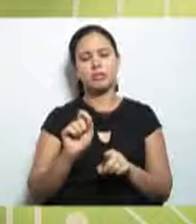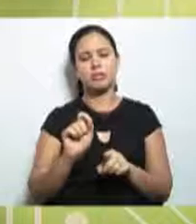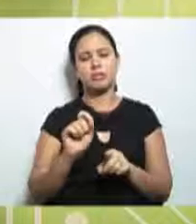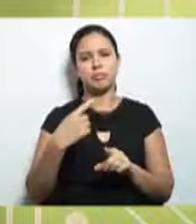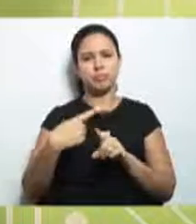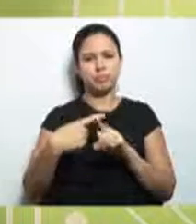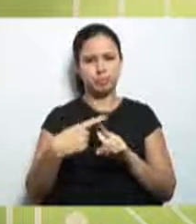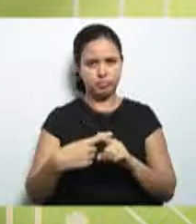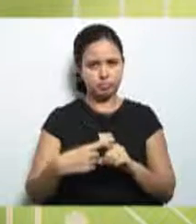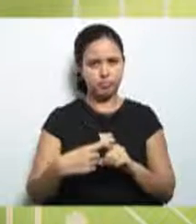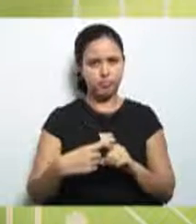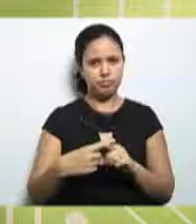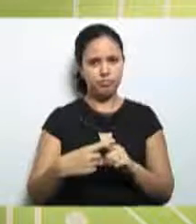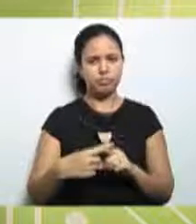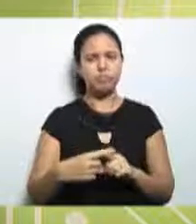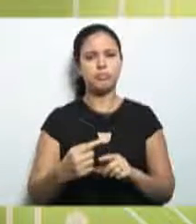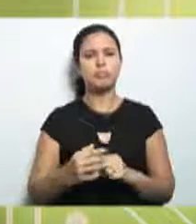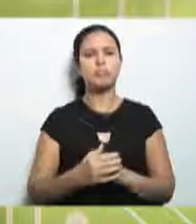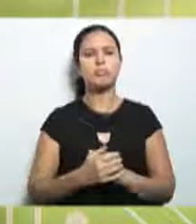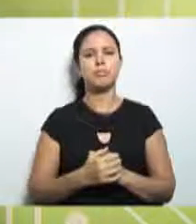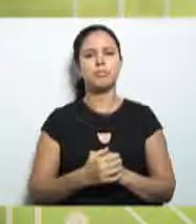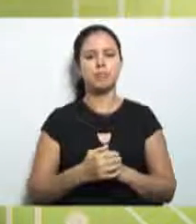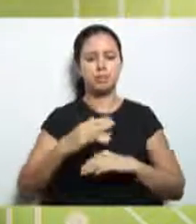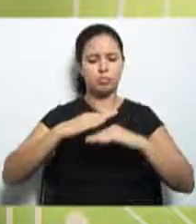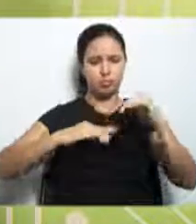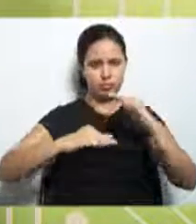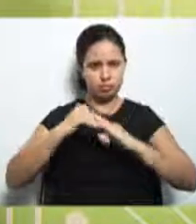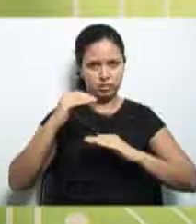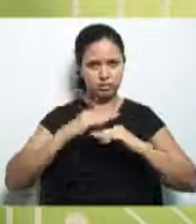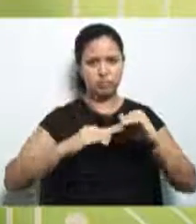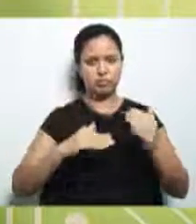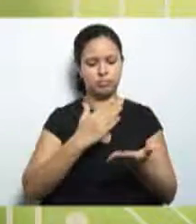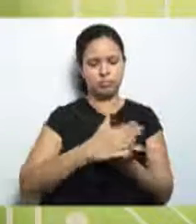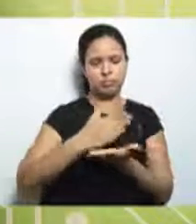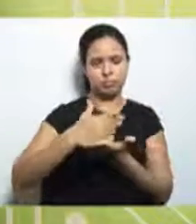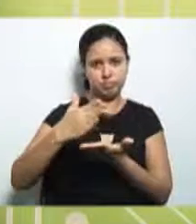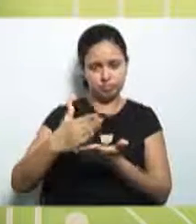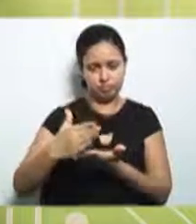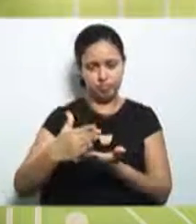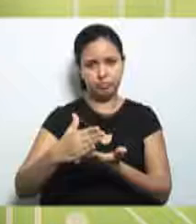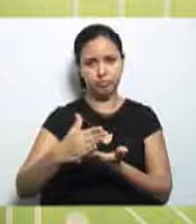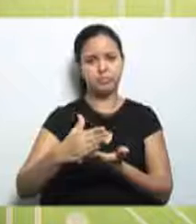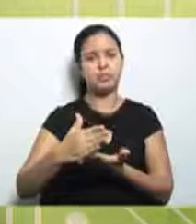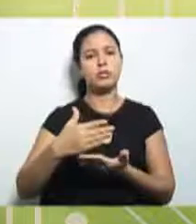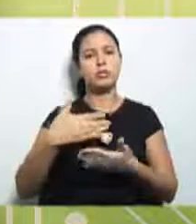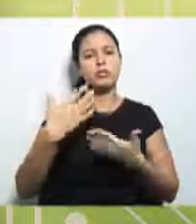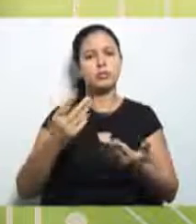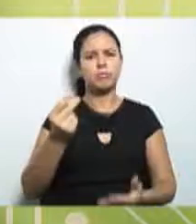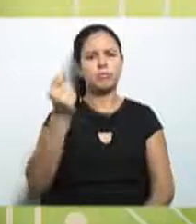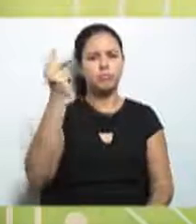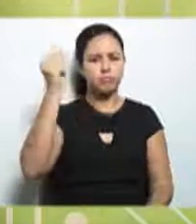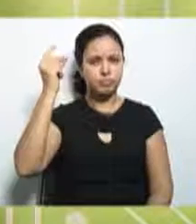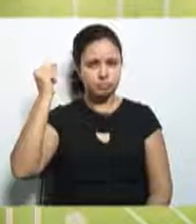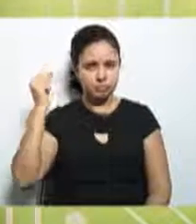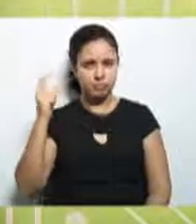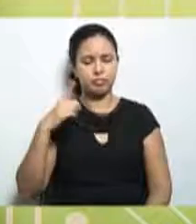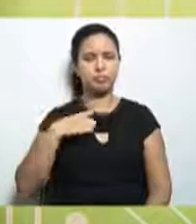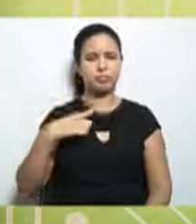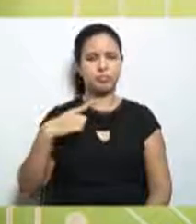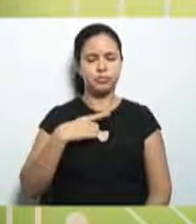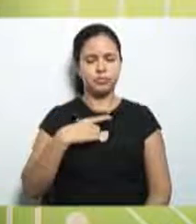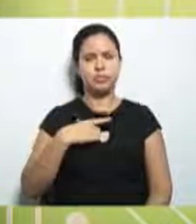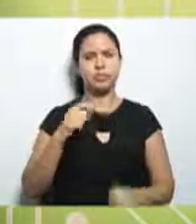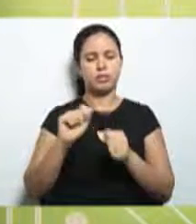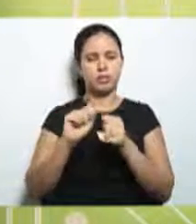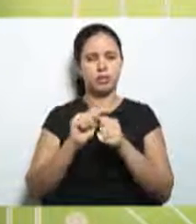porque as profissões elas foram segmentadas. Então, lá no feudalismo, eu tinha que produzir a